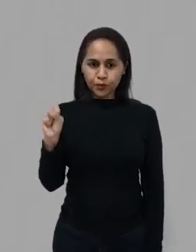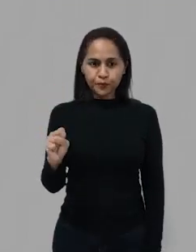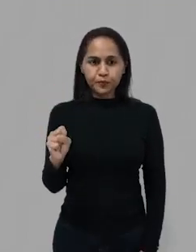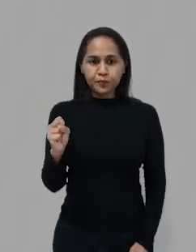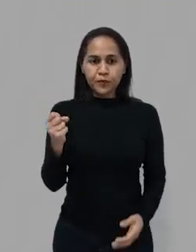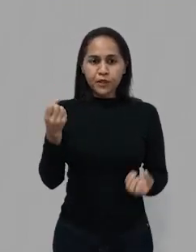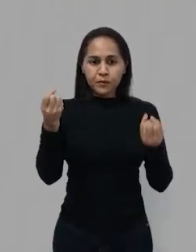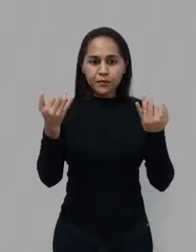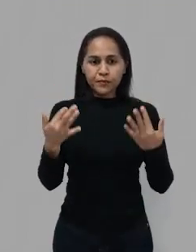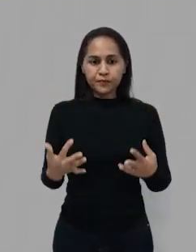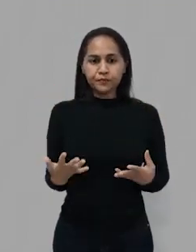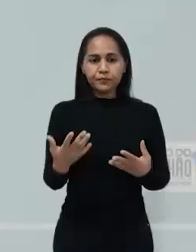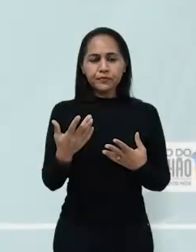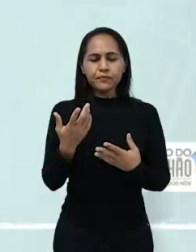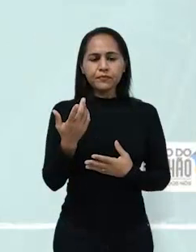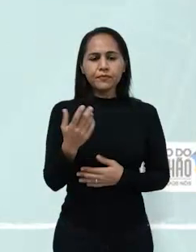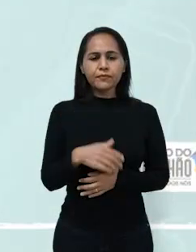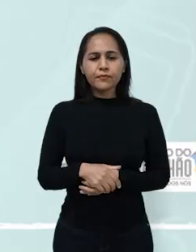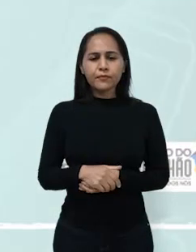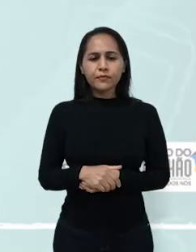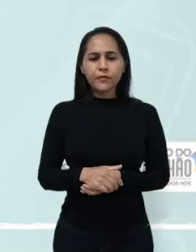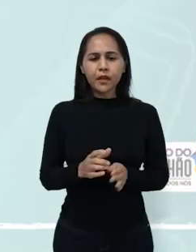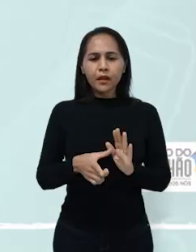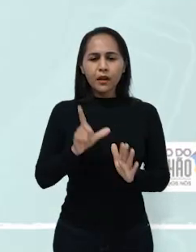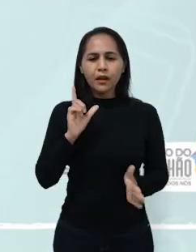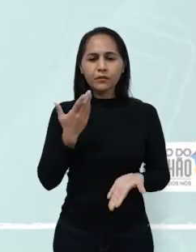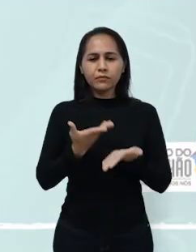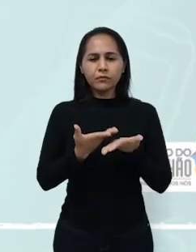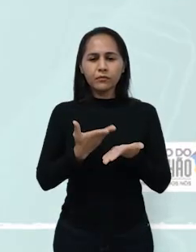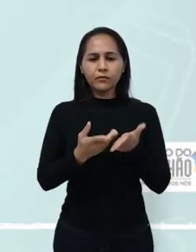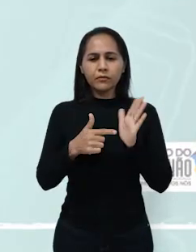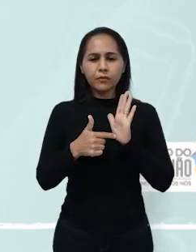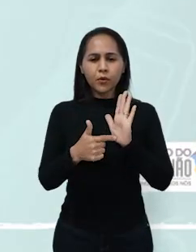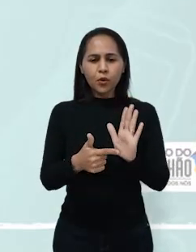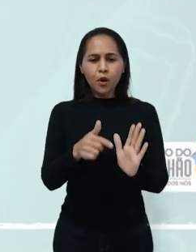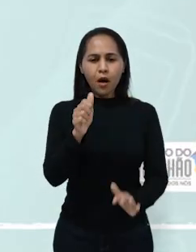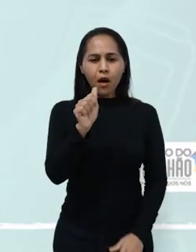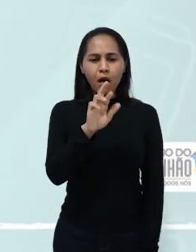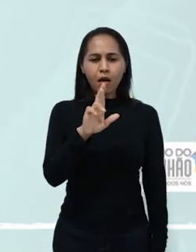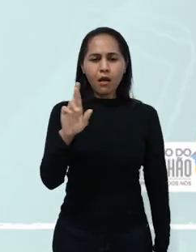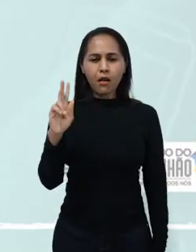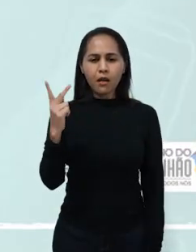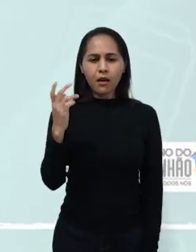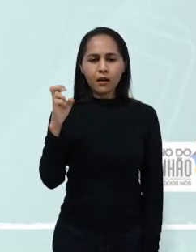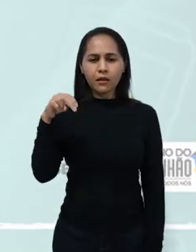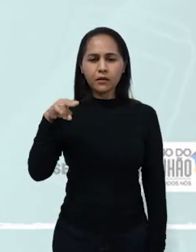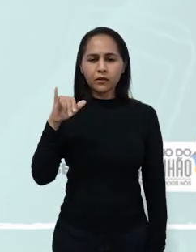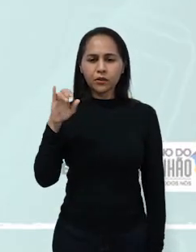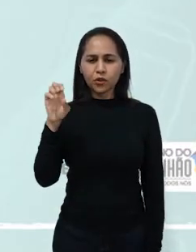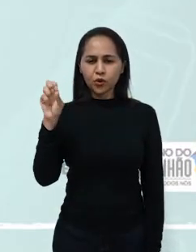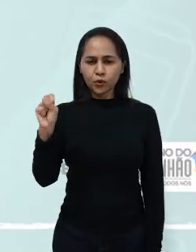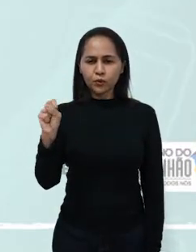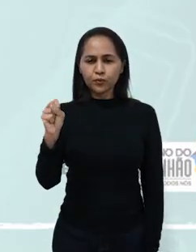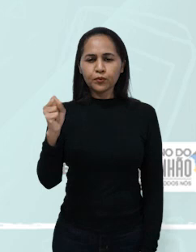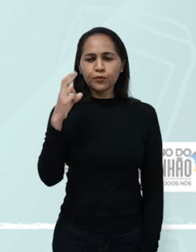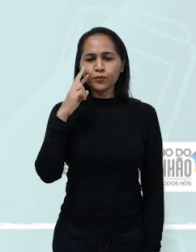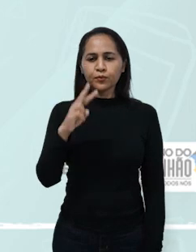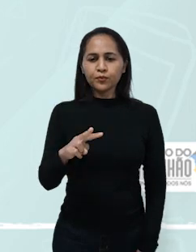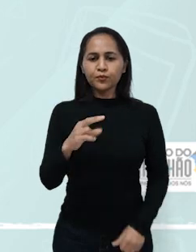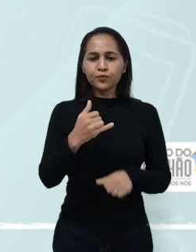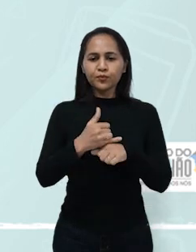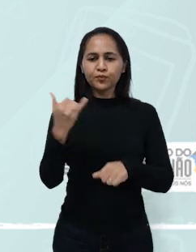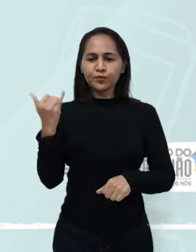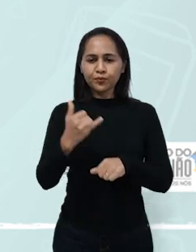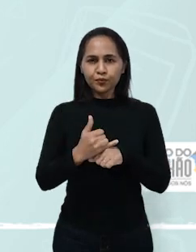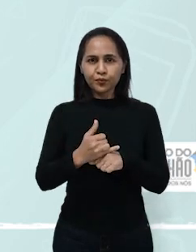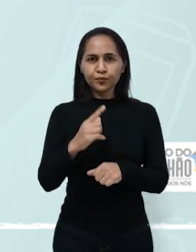Ácido. Então, estudos posteriores levaram Arrhenius a identificar os íons presentes nessas